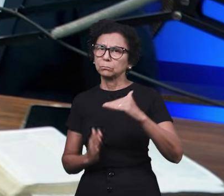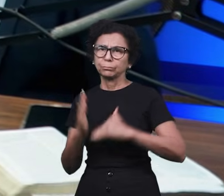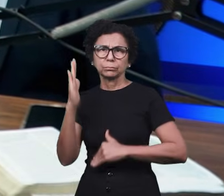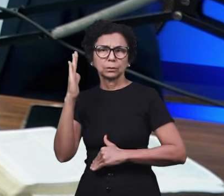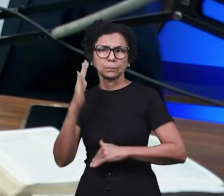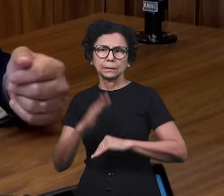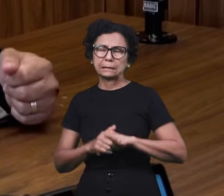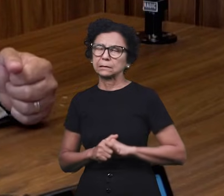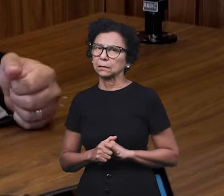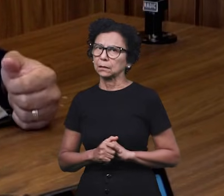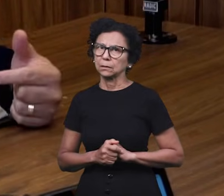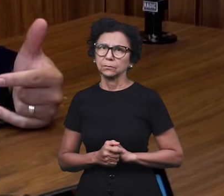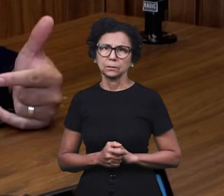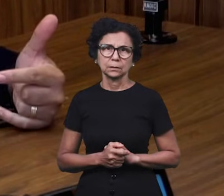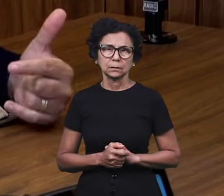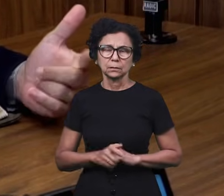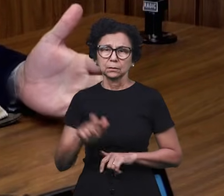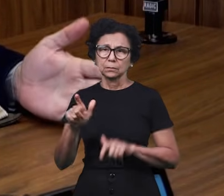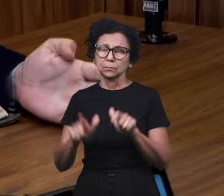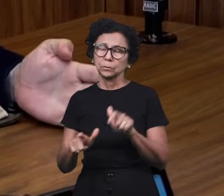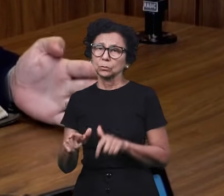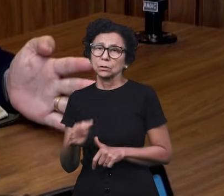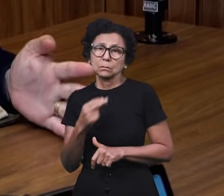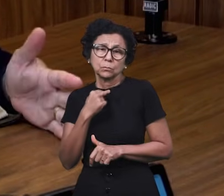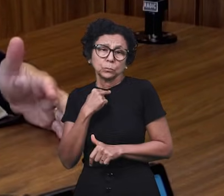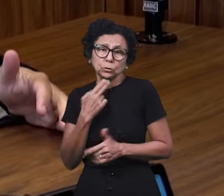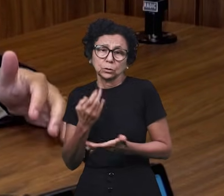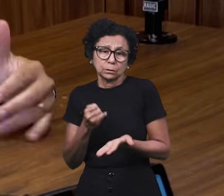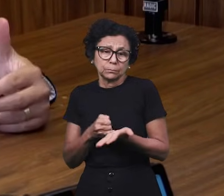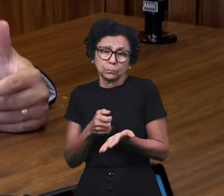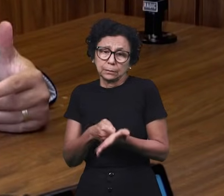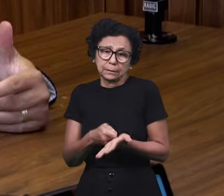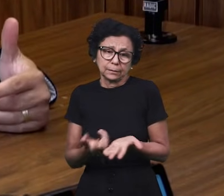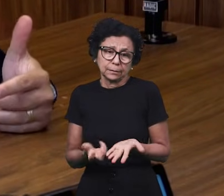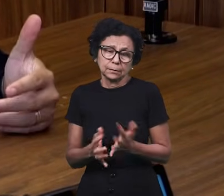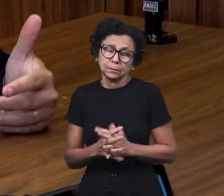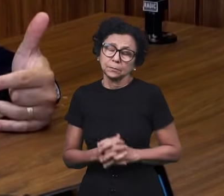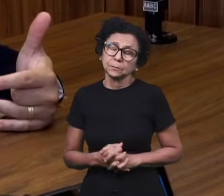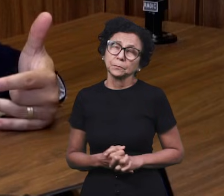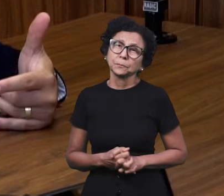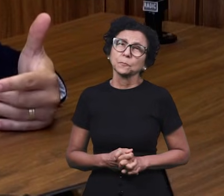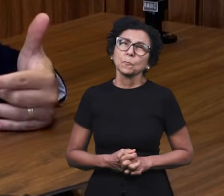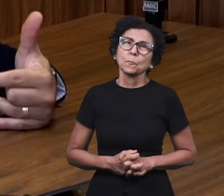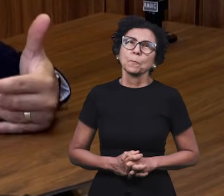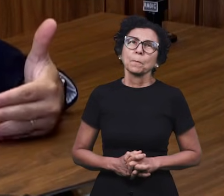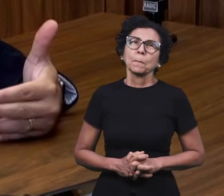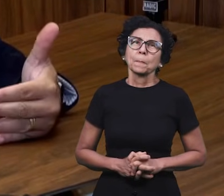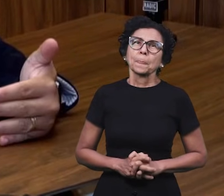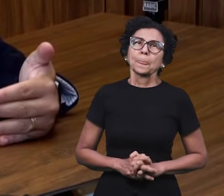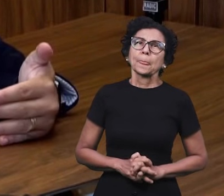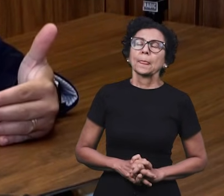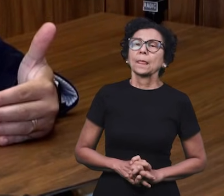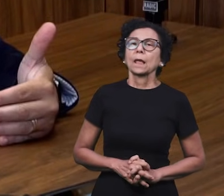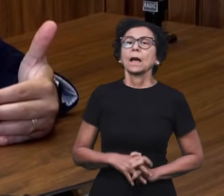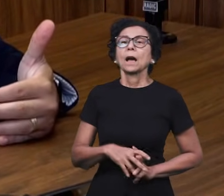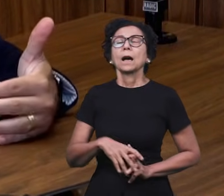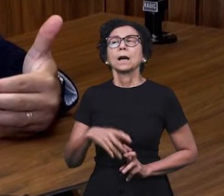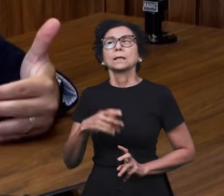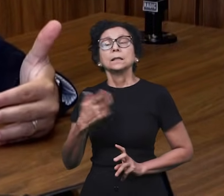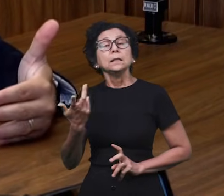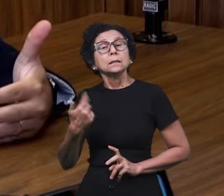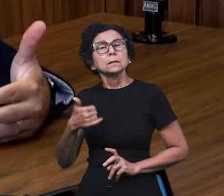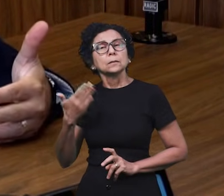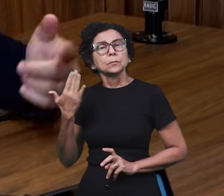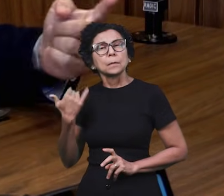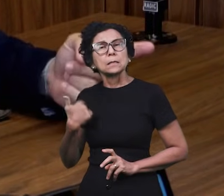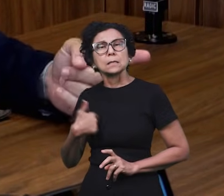fazer. E já puxando aqui um pouquinho, já a parte profética, né? Tendo isso aí, isso me lembra muito quando eles questionaram a Jesus, né? Sobre